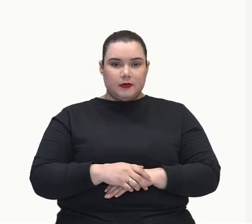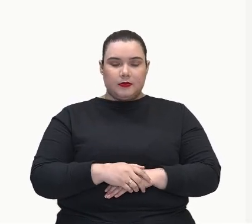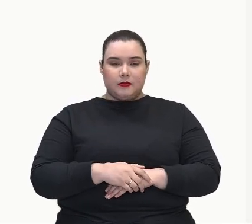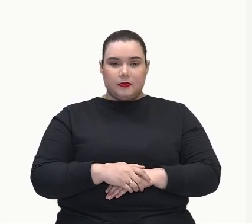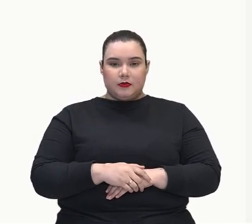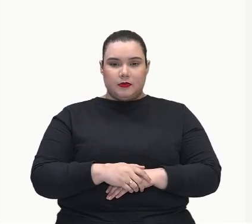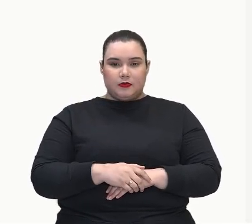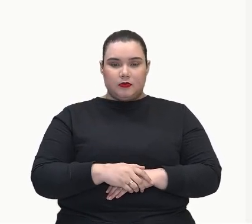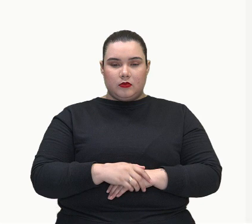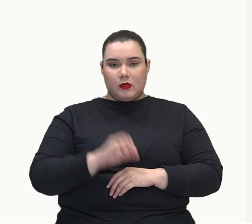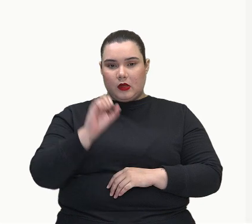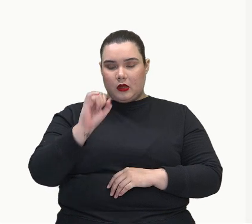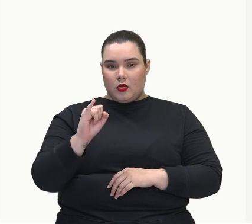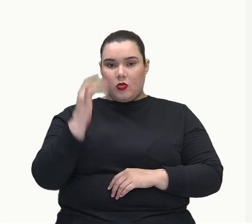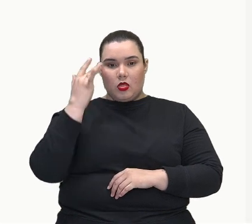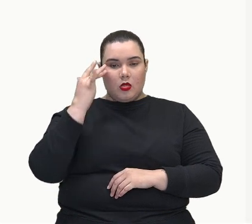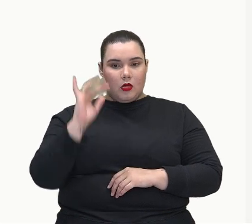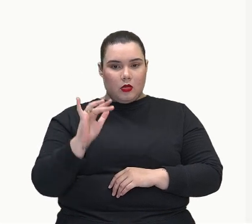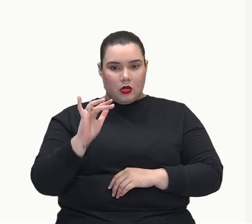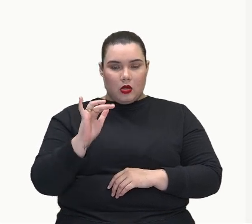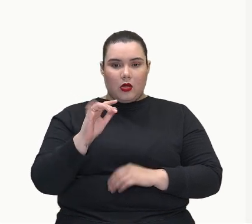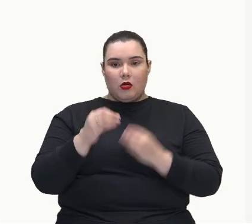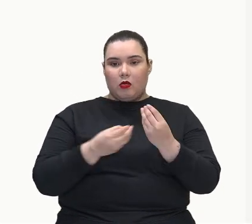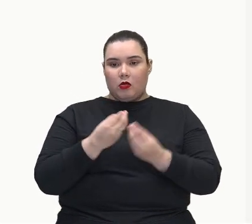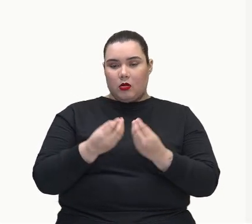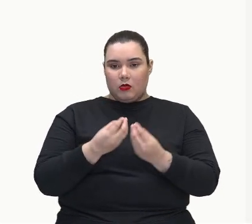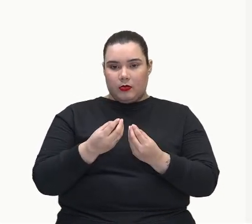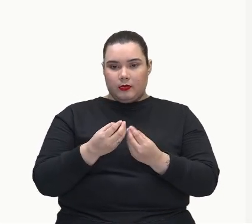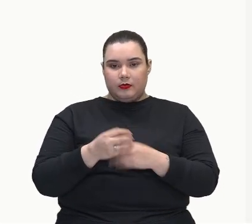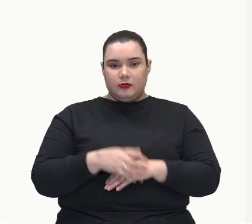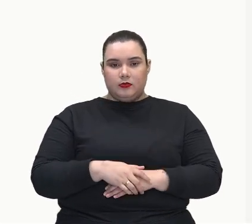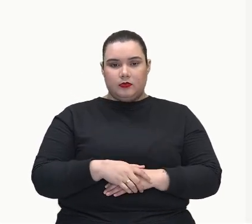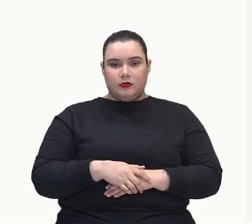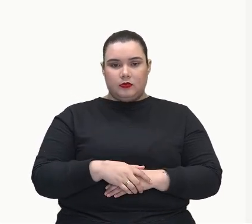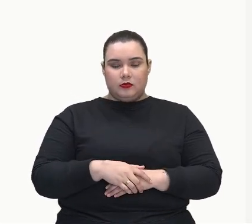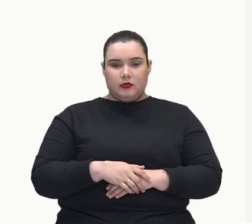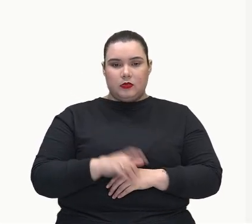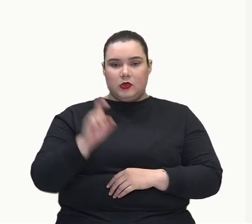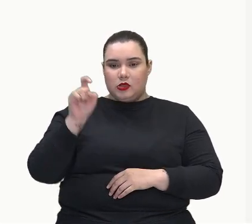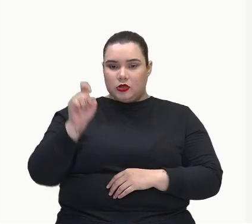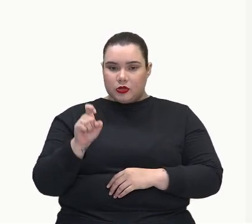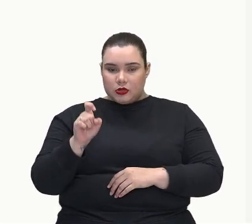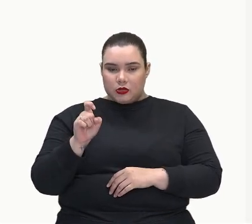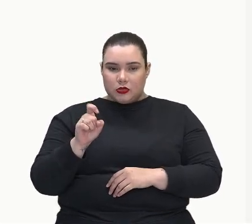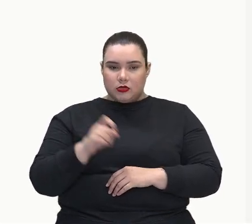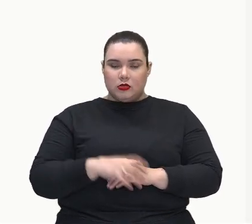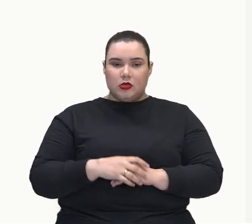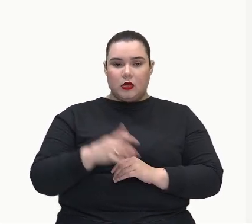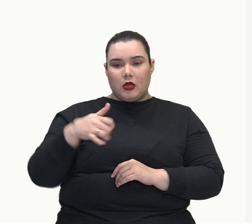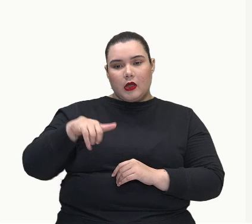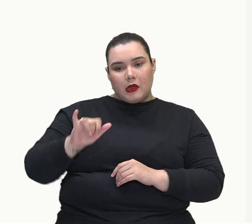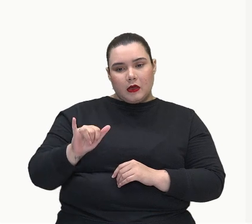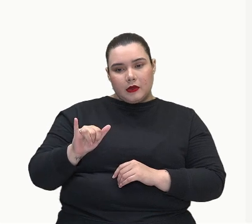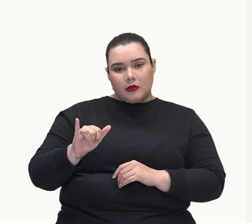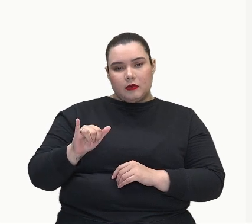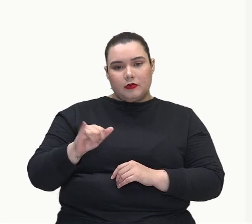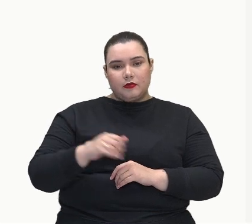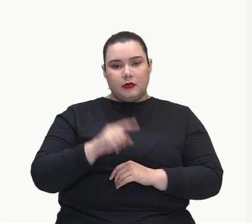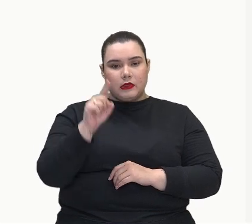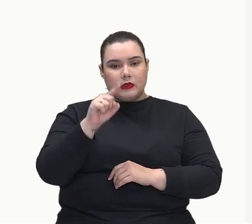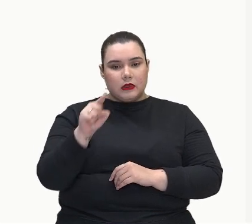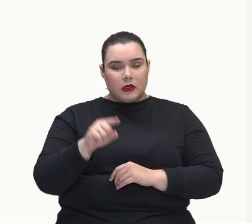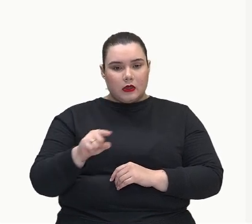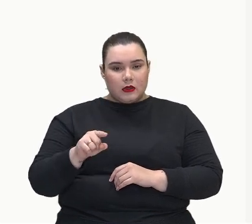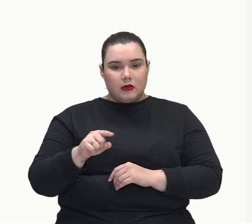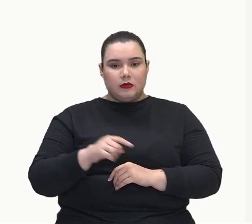Se a gente não soubesse o valor desses segmentos, o que a gente ia dizer? Ia chamar um de X, um de Y, um